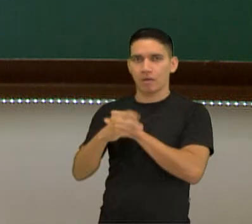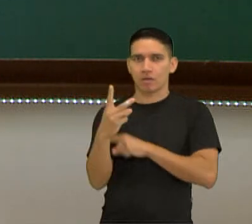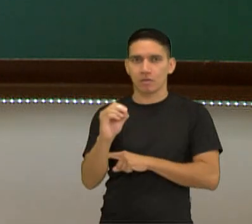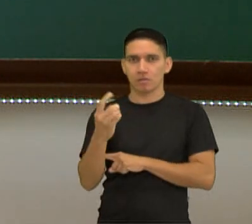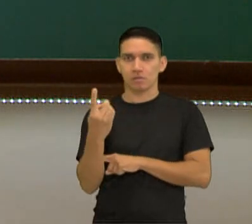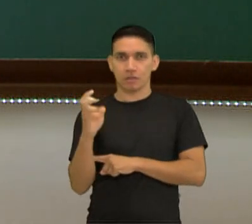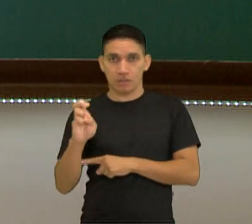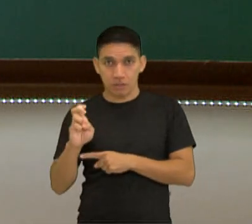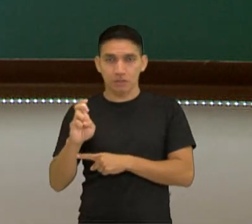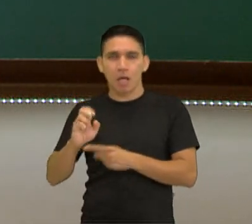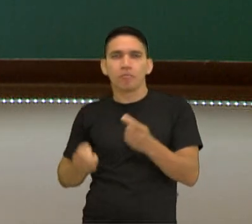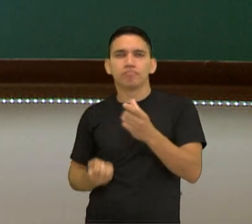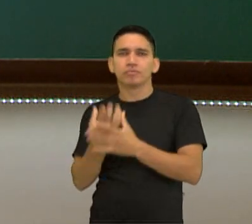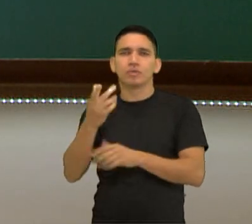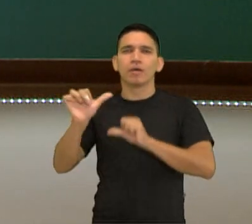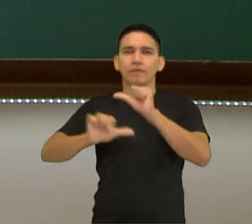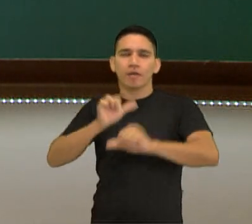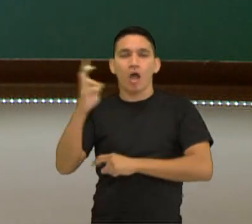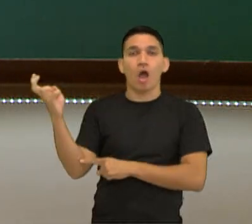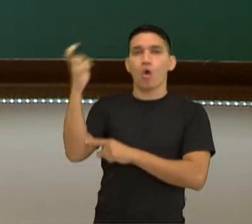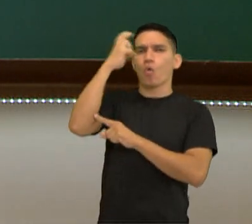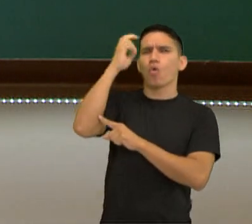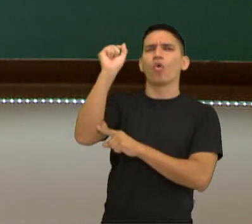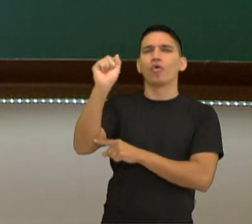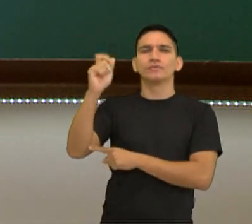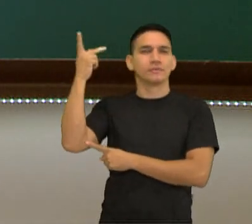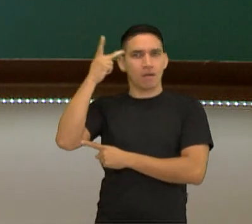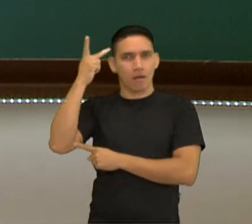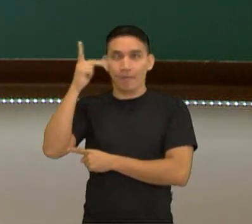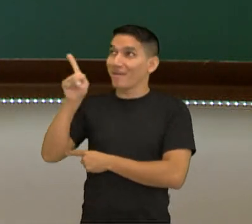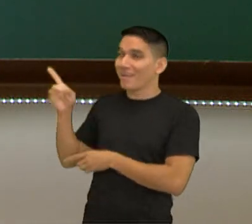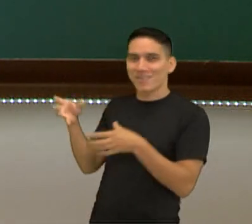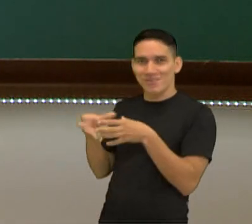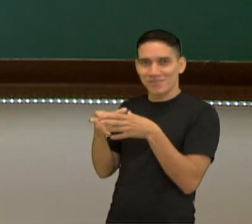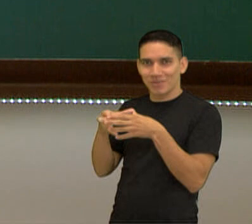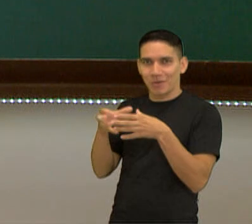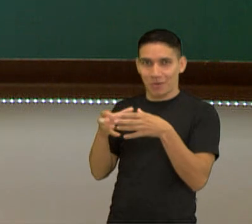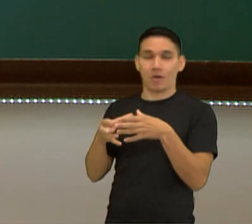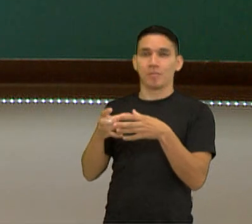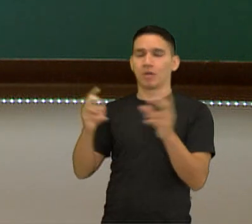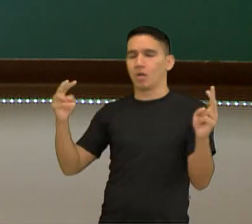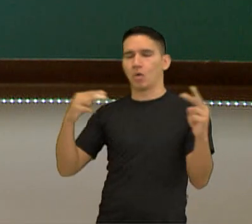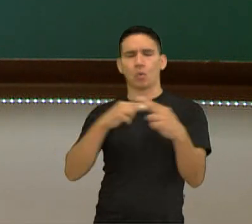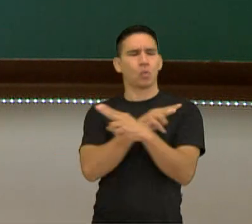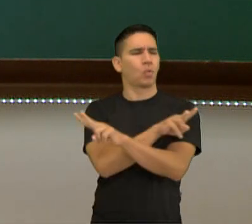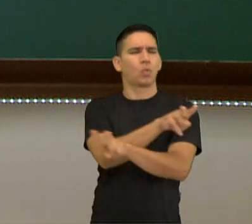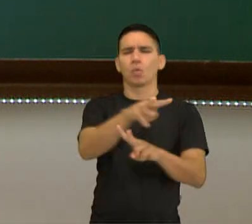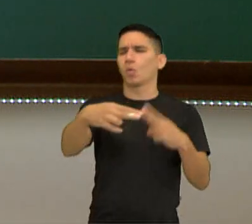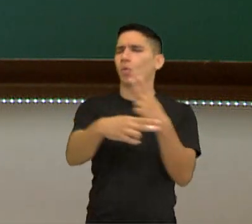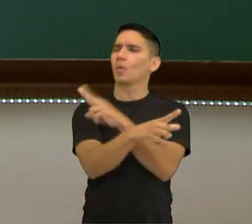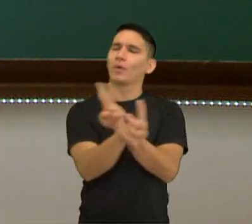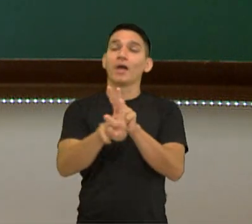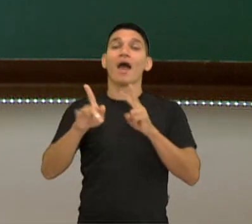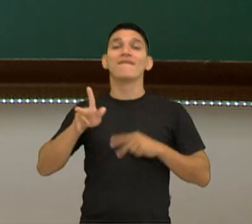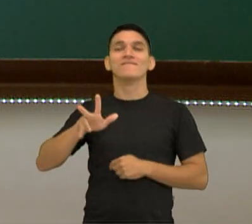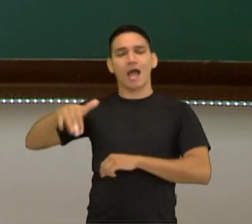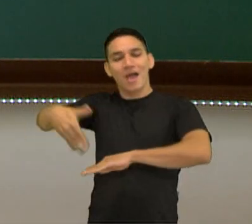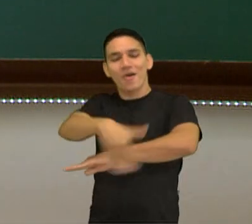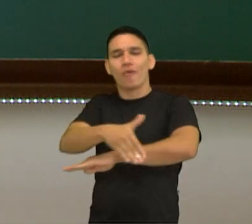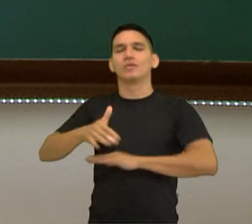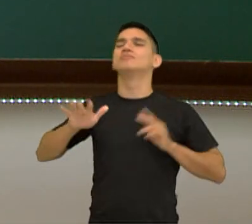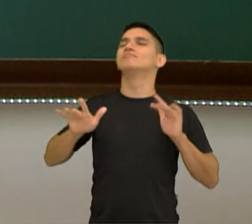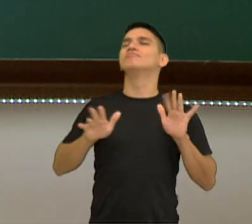virada cultural de São Paulo, este grupo Desvio Coletivo saiu a caminhar pelas ruas de São